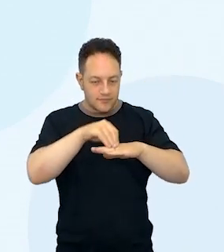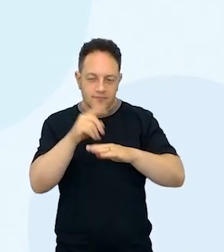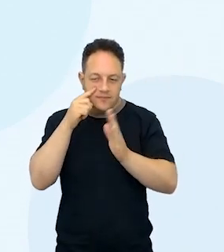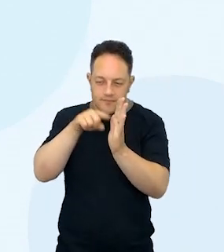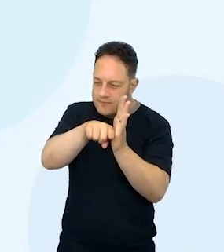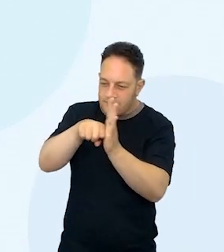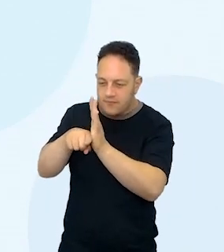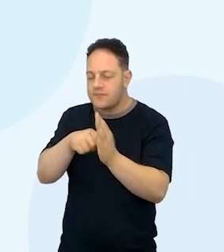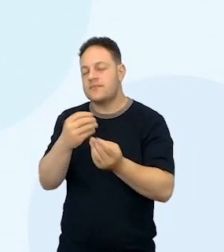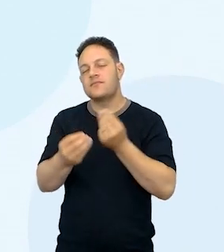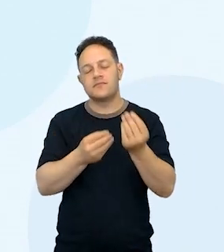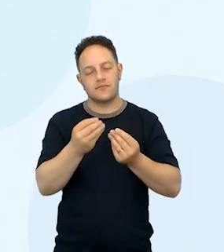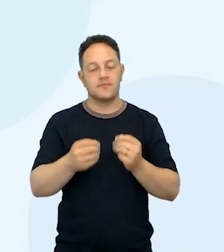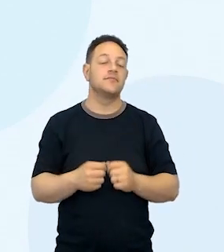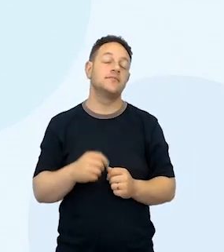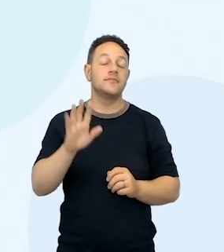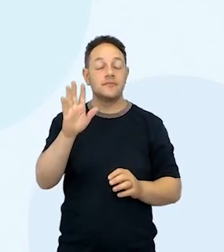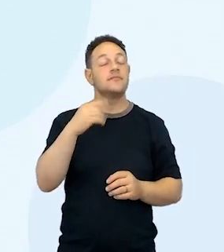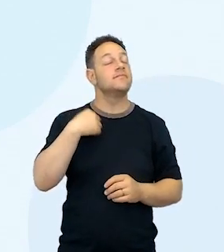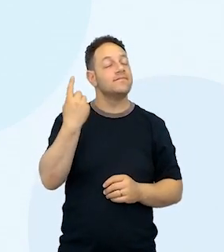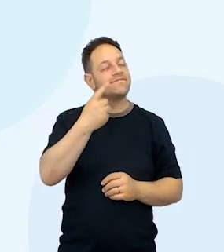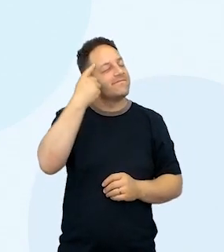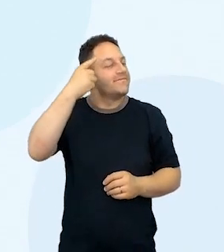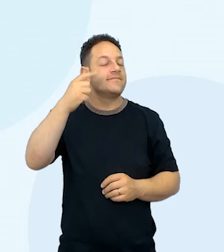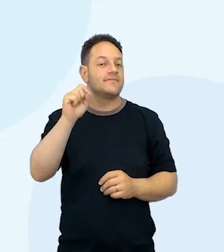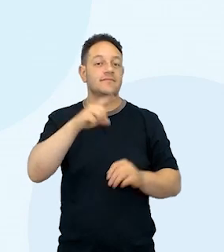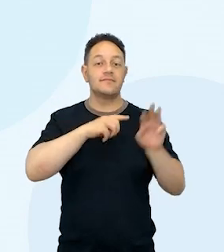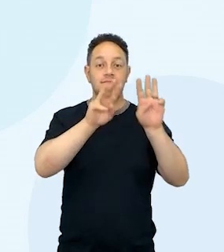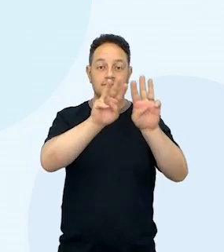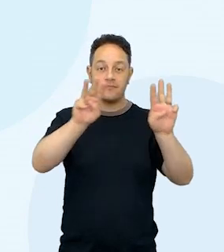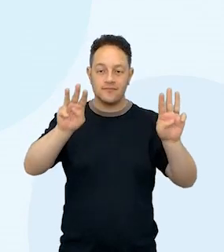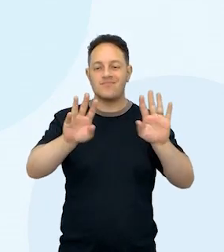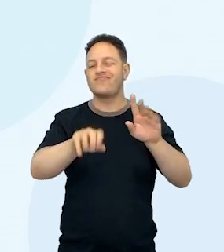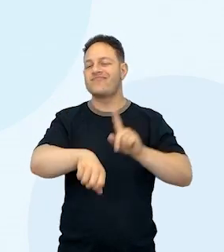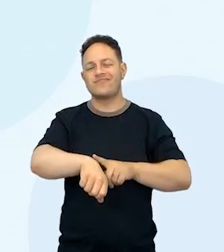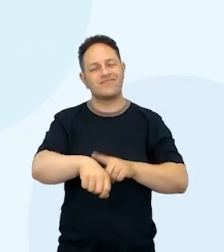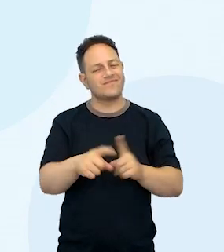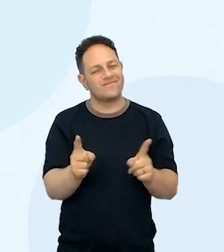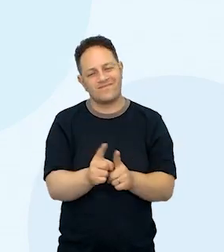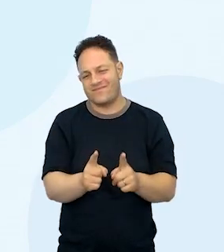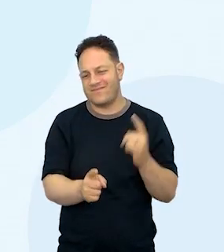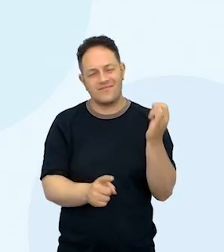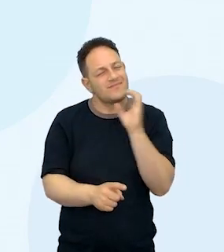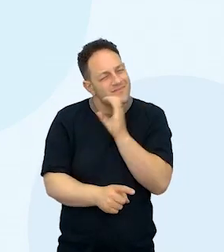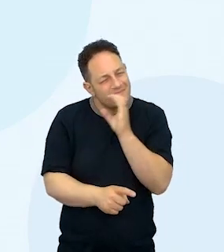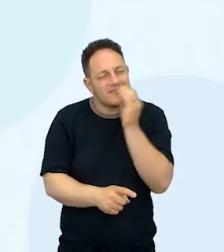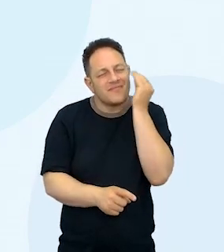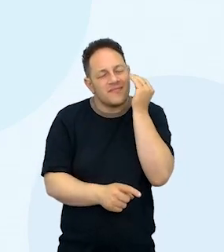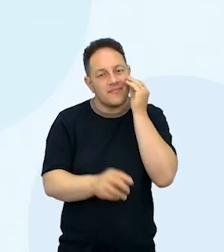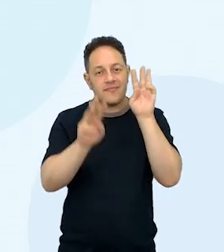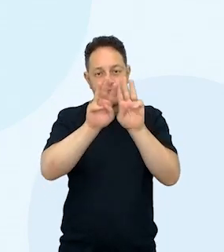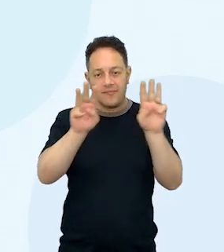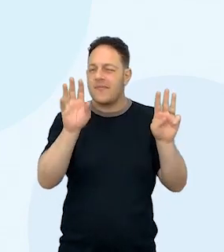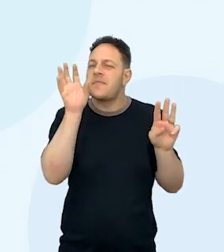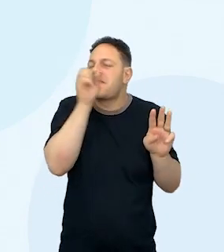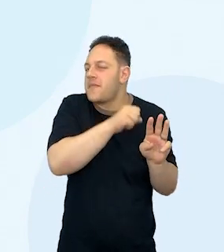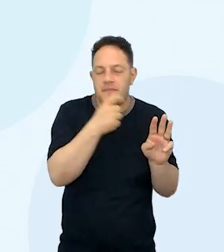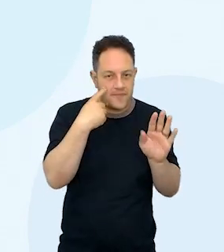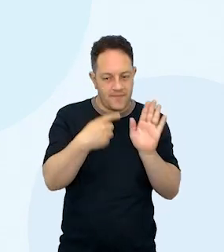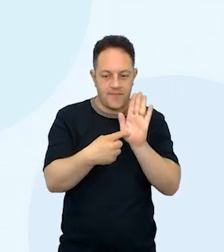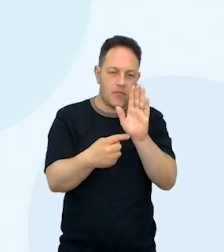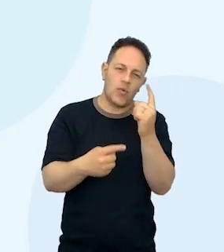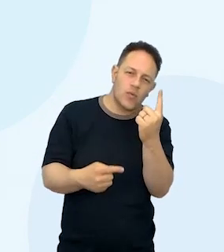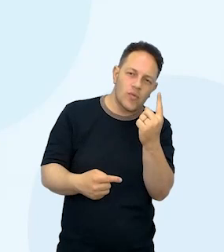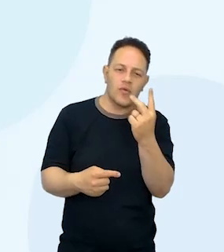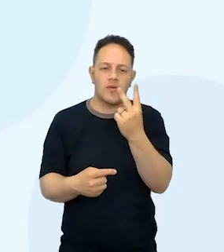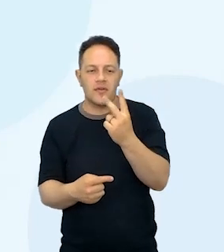nessa área. A ideia era a gente mostrar os sites, mas a gente está com o tempo tão corrido, mas vou tentar mesmo assim, tá? Mostrar rapidinho só 1 ou